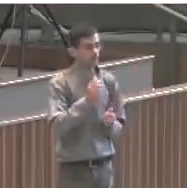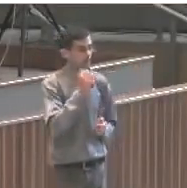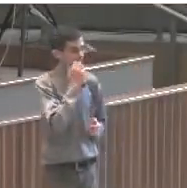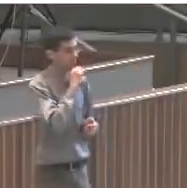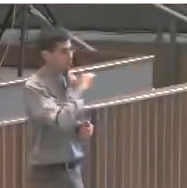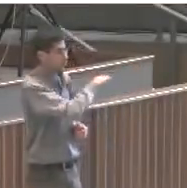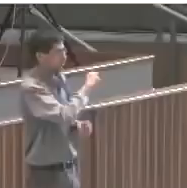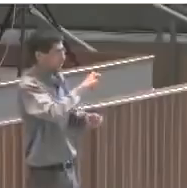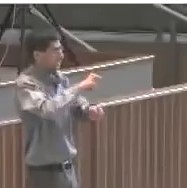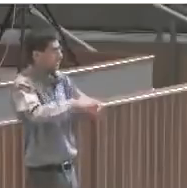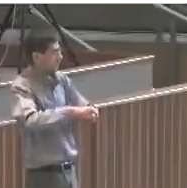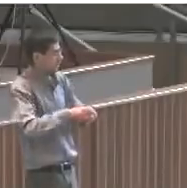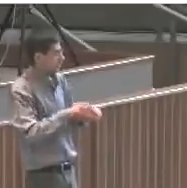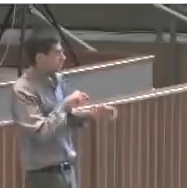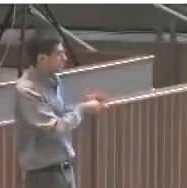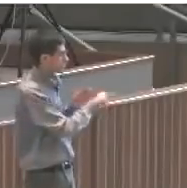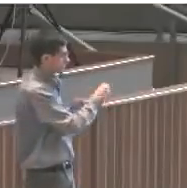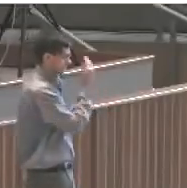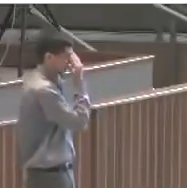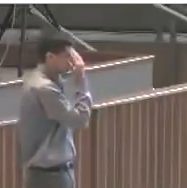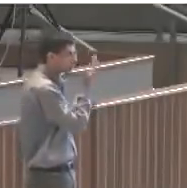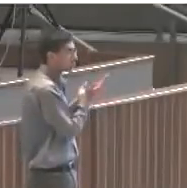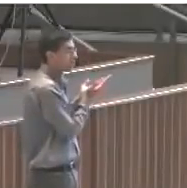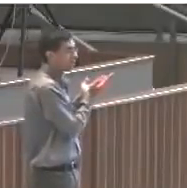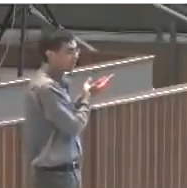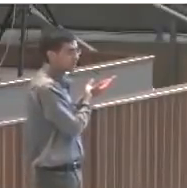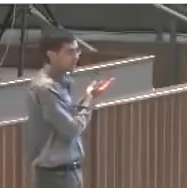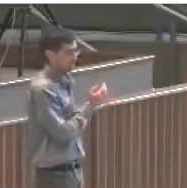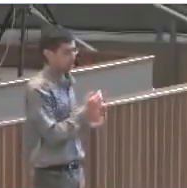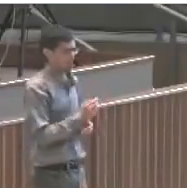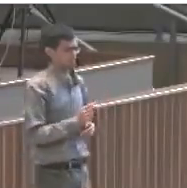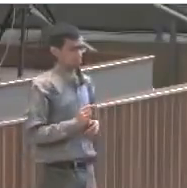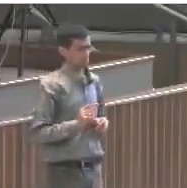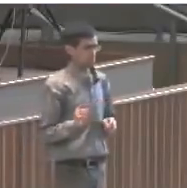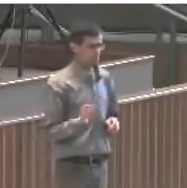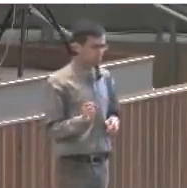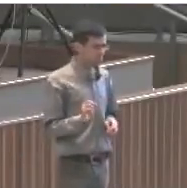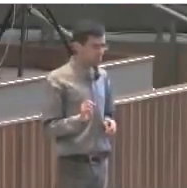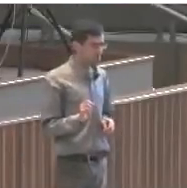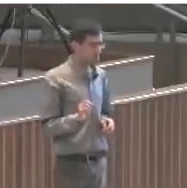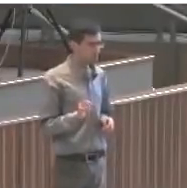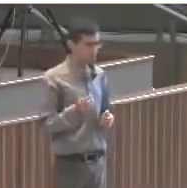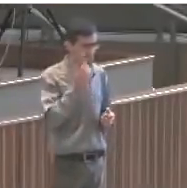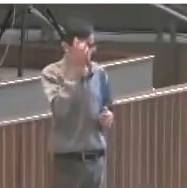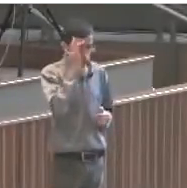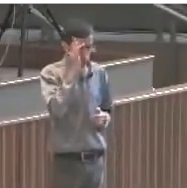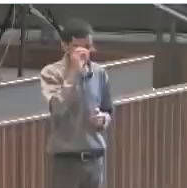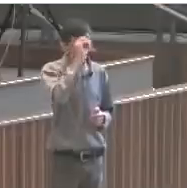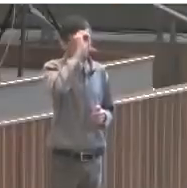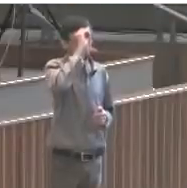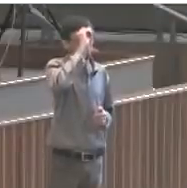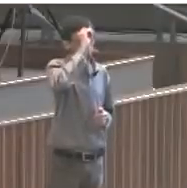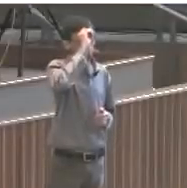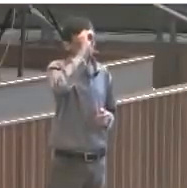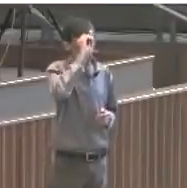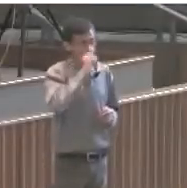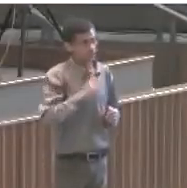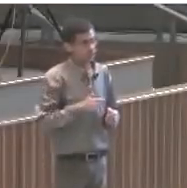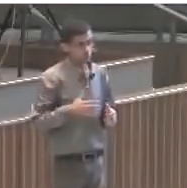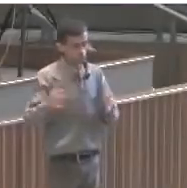sabe o que é crente eu disse não ela abriu um bar e um baú e ela achou